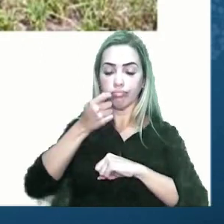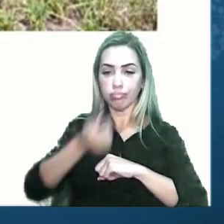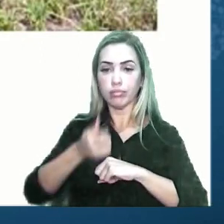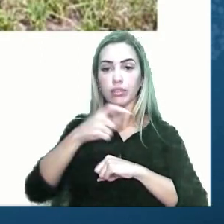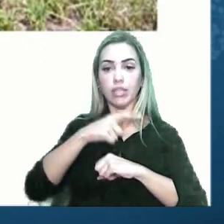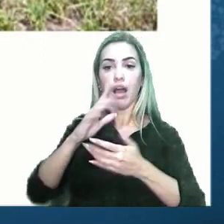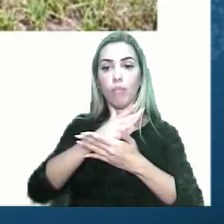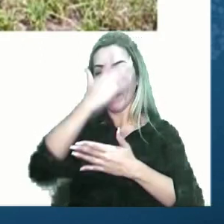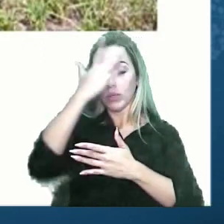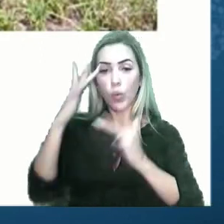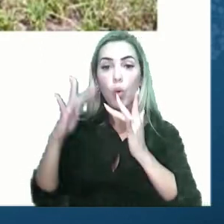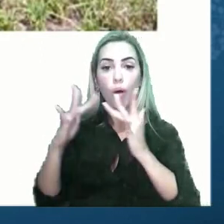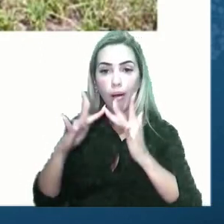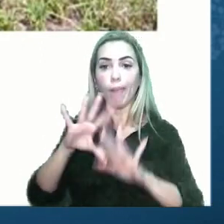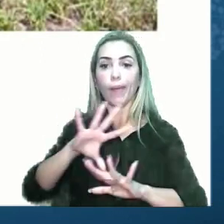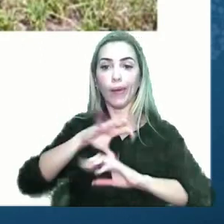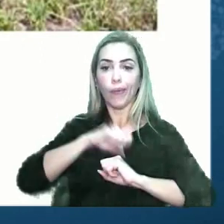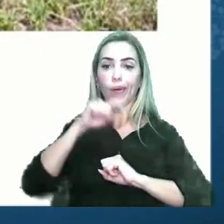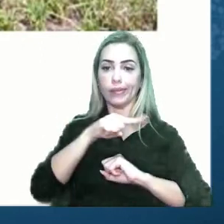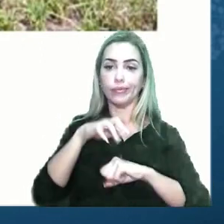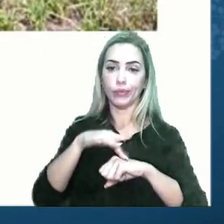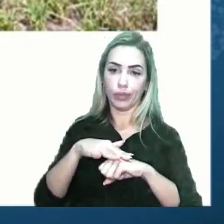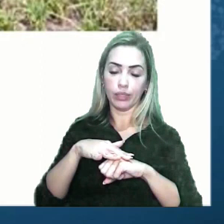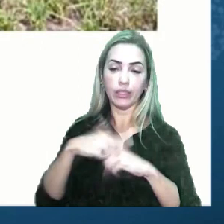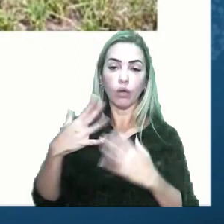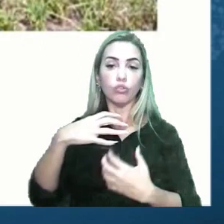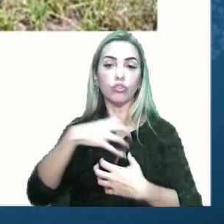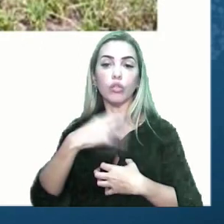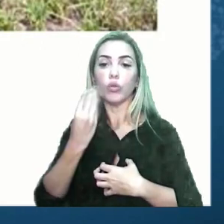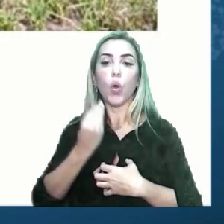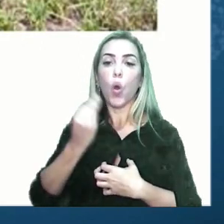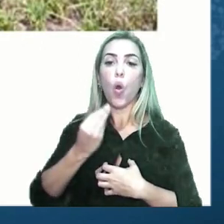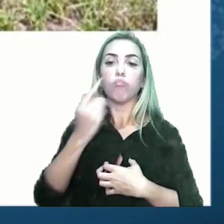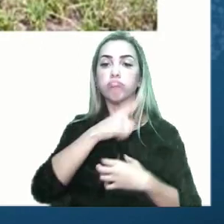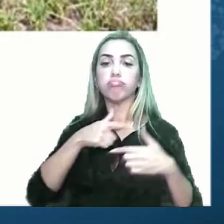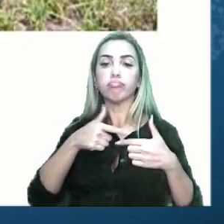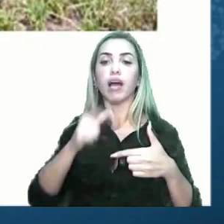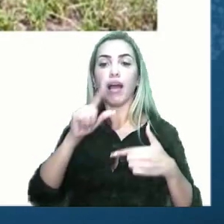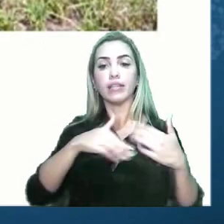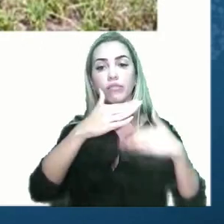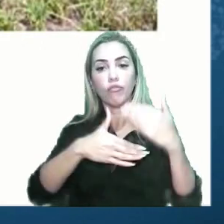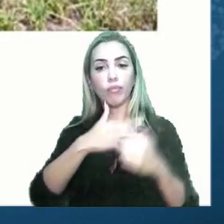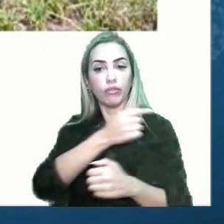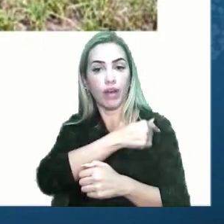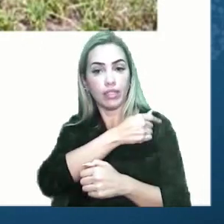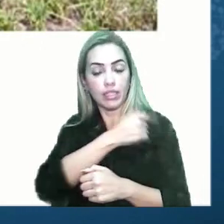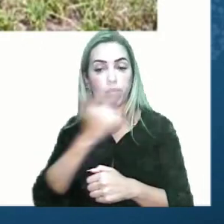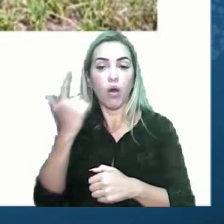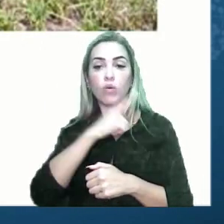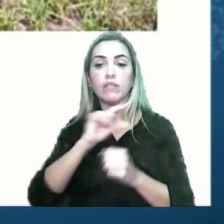esses cavalos contraíram esse vírus. E a forma de lidar com isso, foi o desenvolvimento de vacinas para